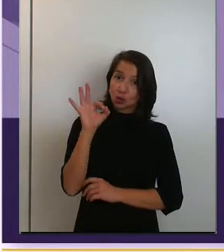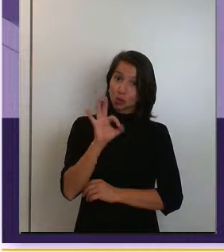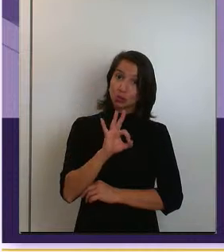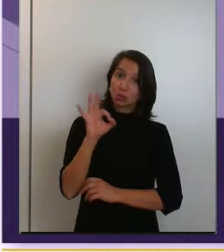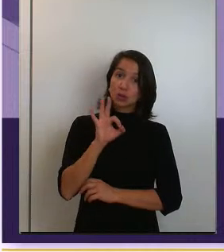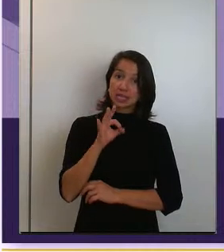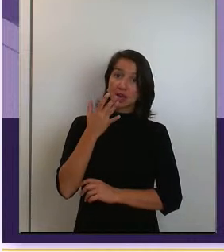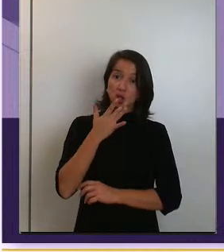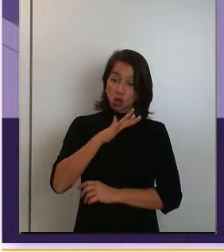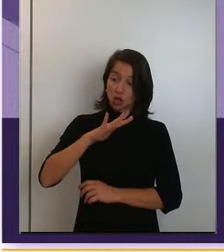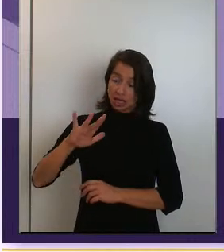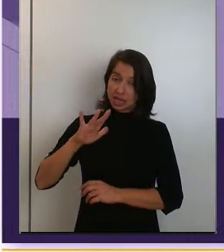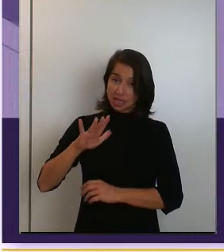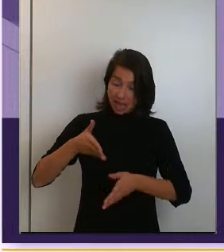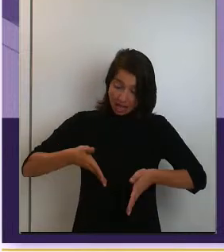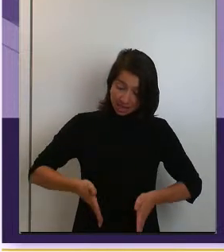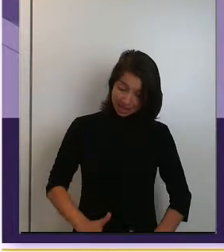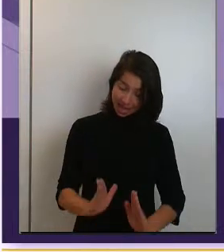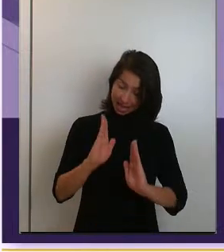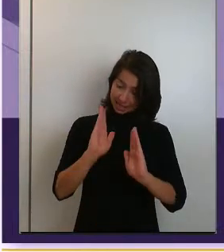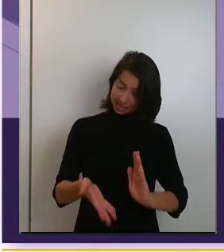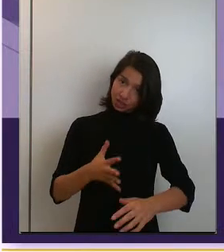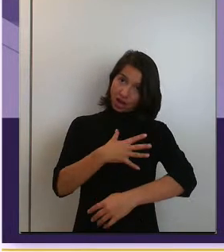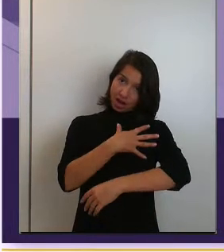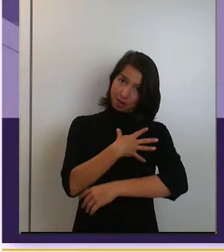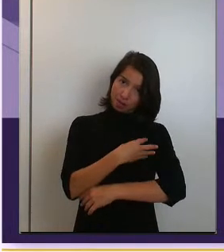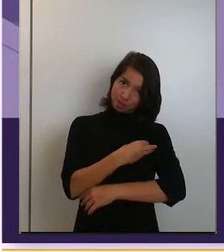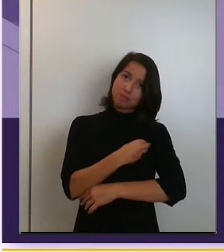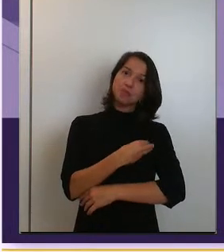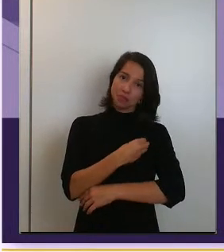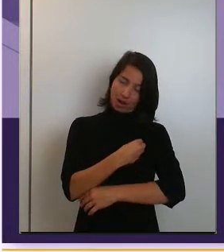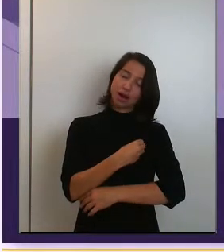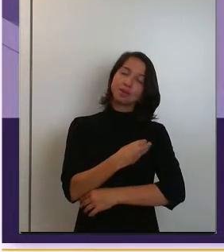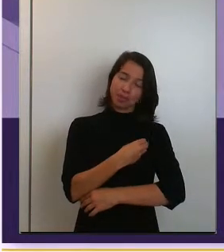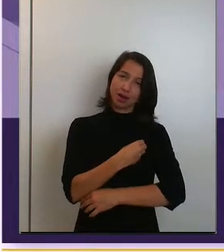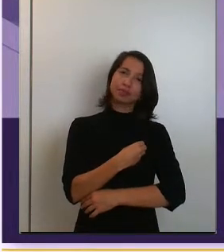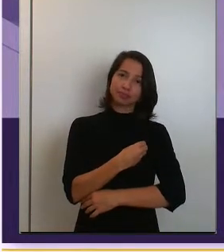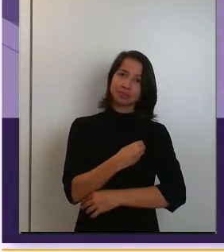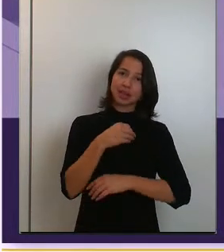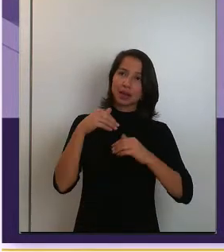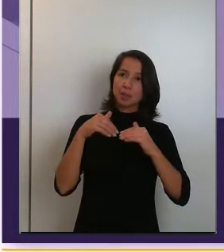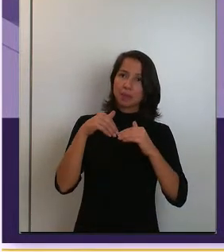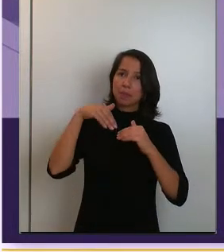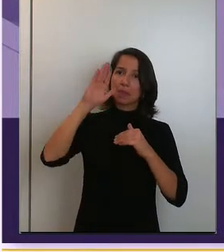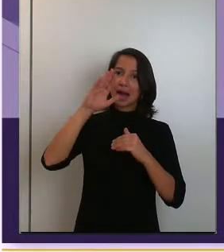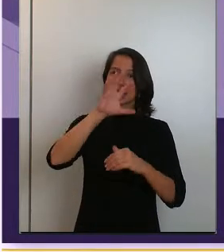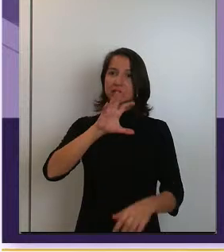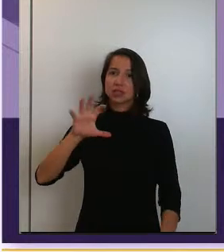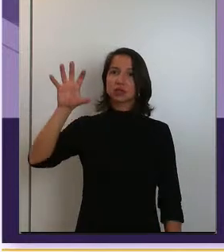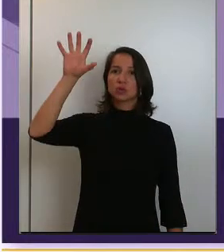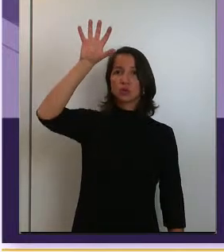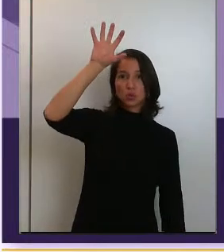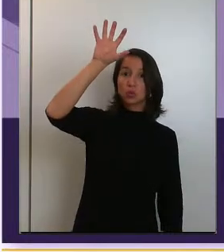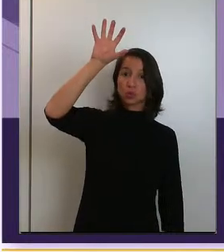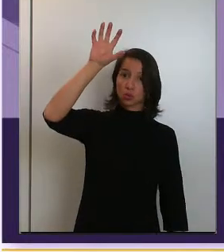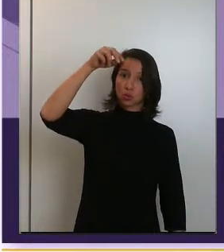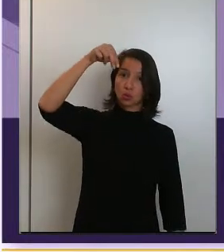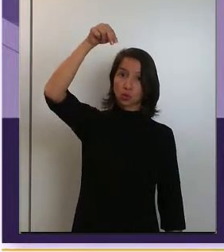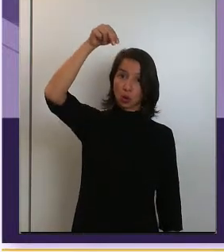vida, com maior prevalência na região norte, com 73,5%, e menor prevalência na região sudeste,